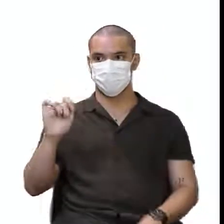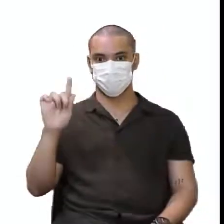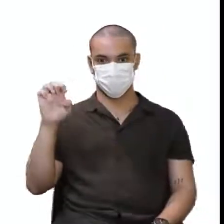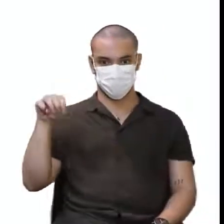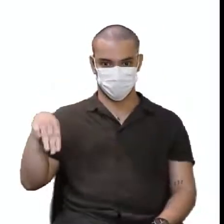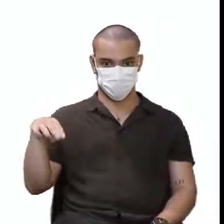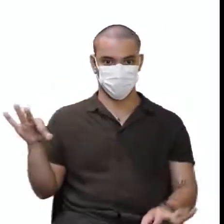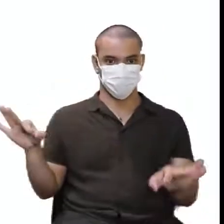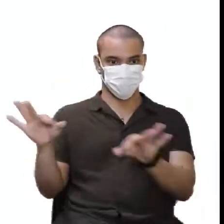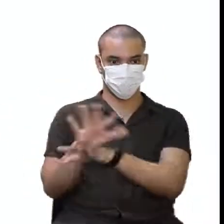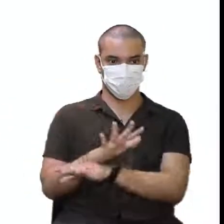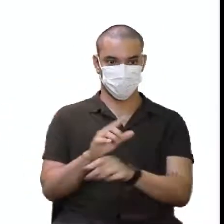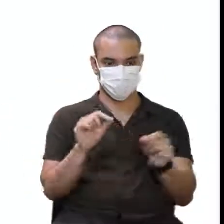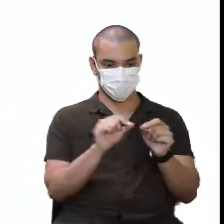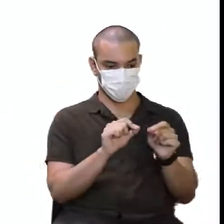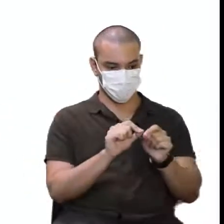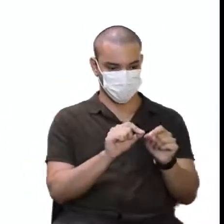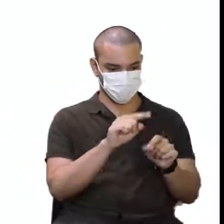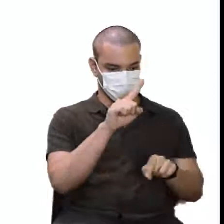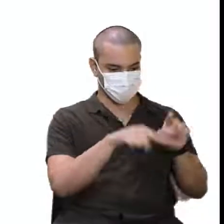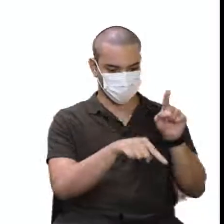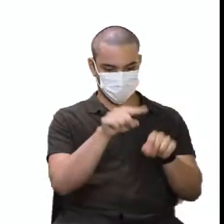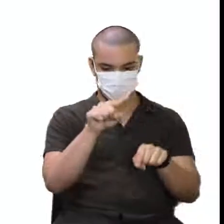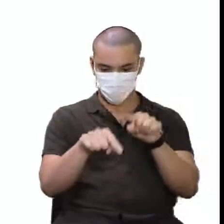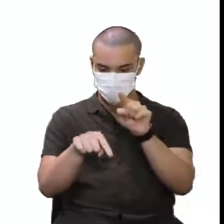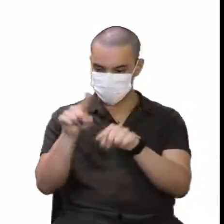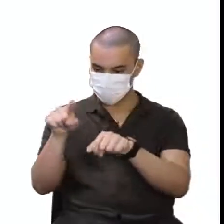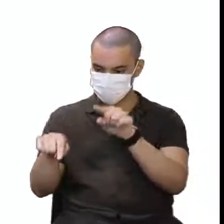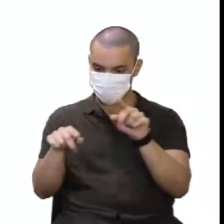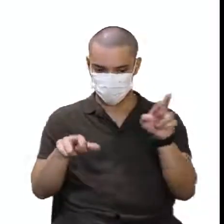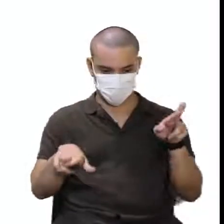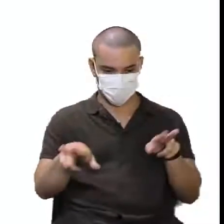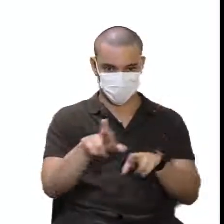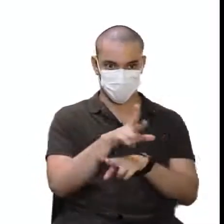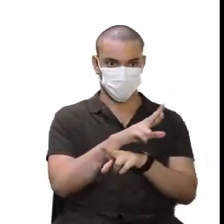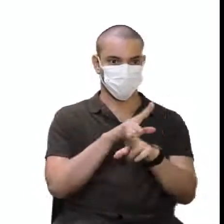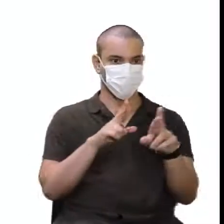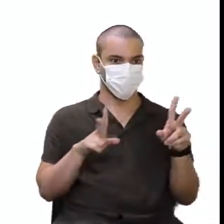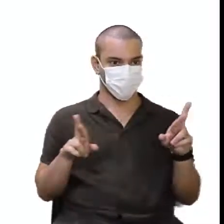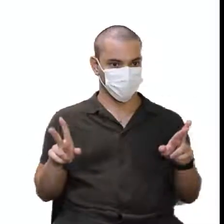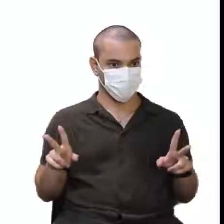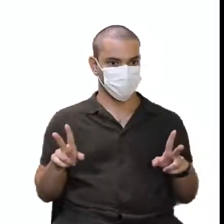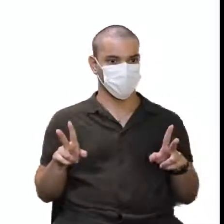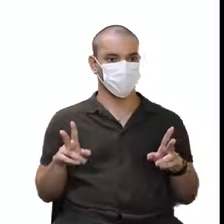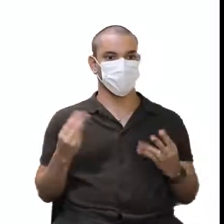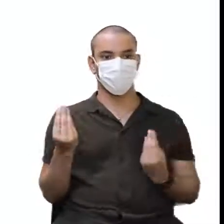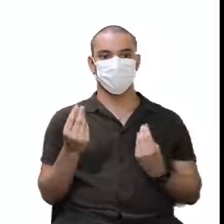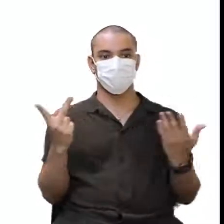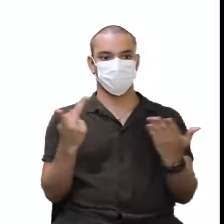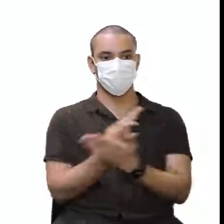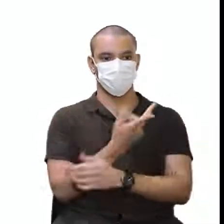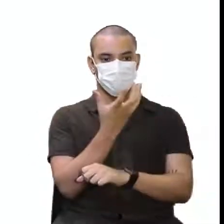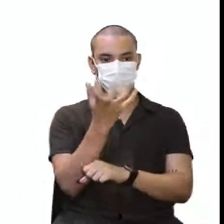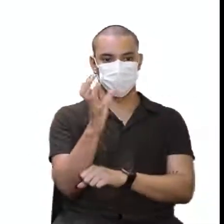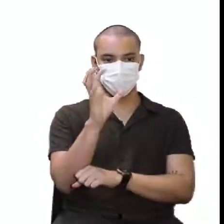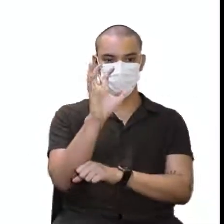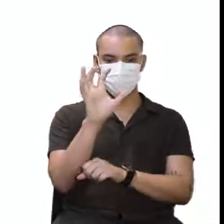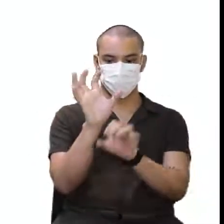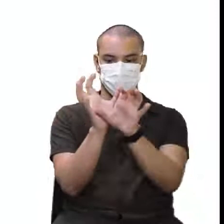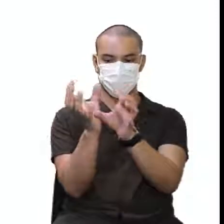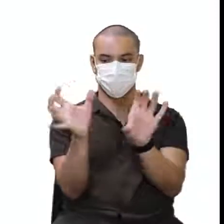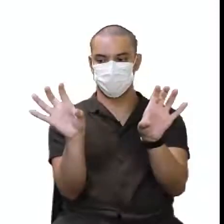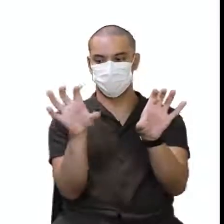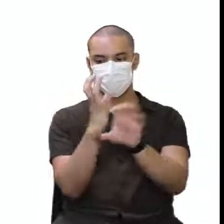Perfeito? E aí, ele foi vendo essas variações que acontecia na posição, tá? Da flor e